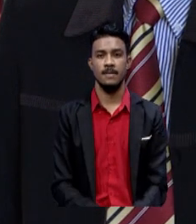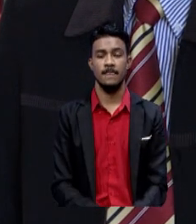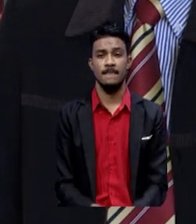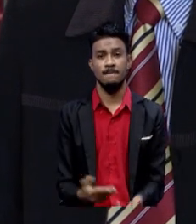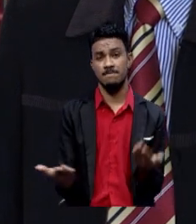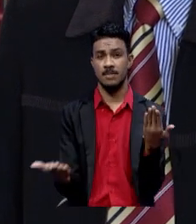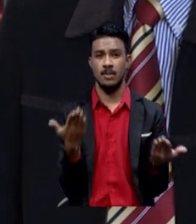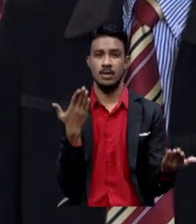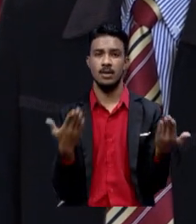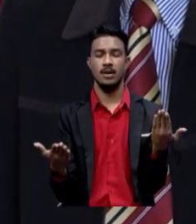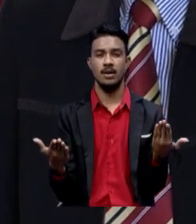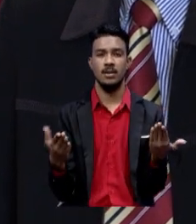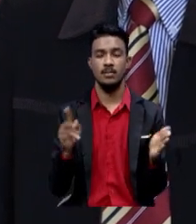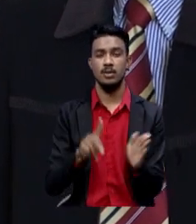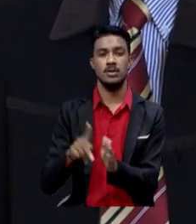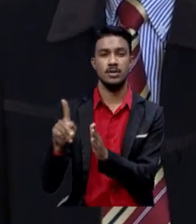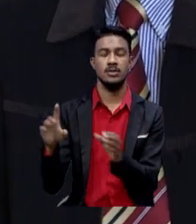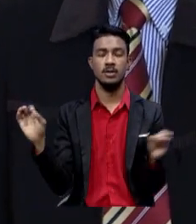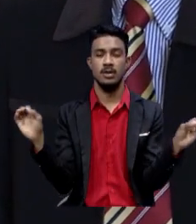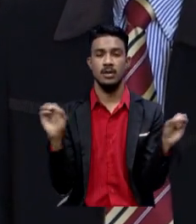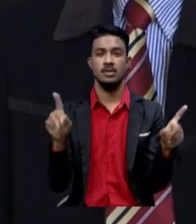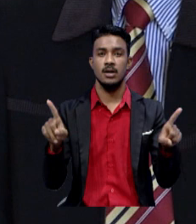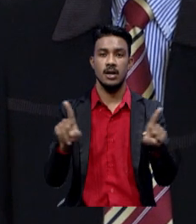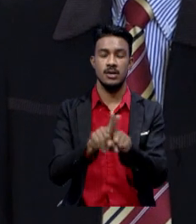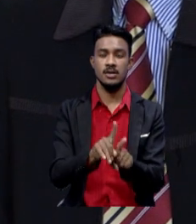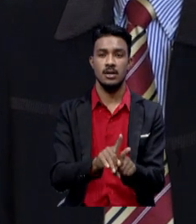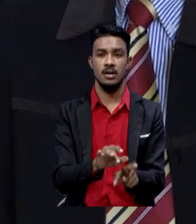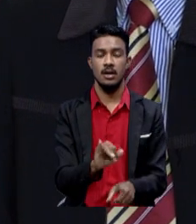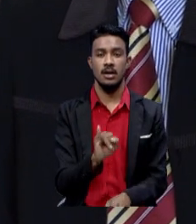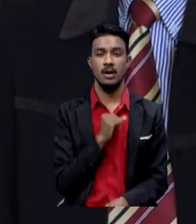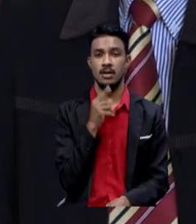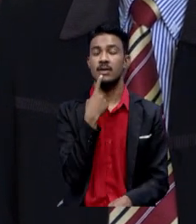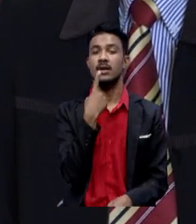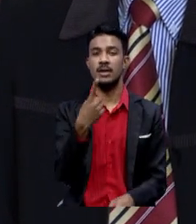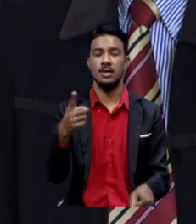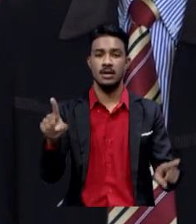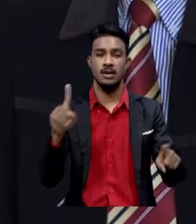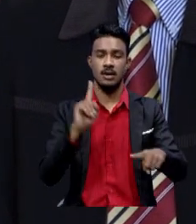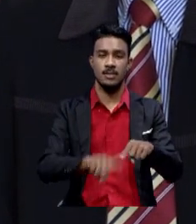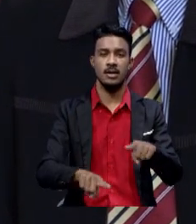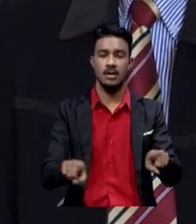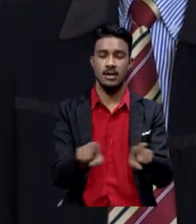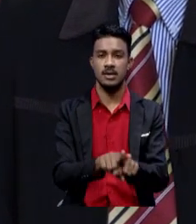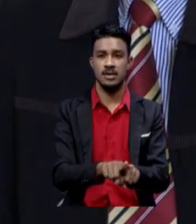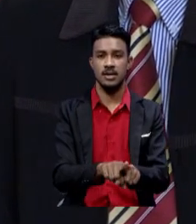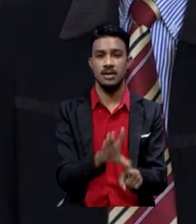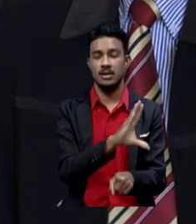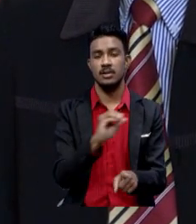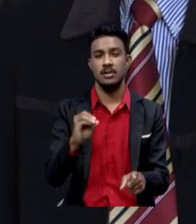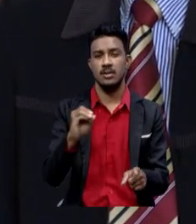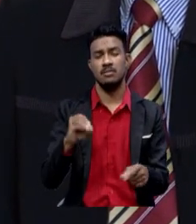qualquer processo né lá os sai nessa até que ela sai nessa intimidação ou